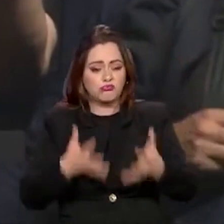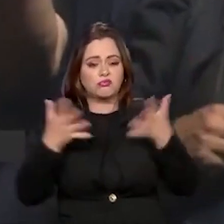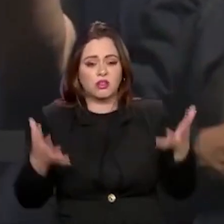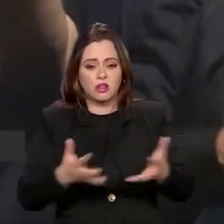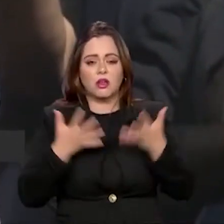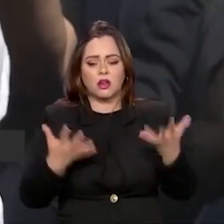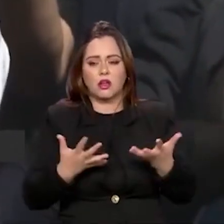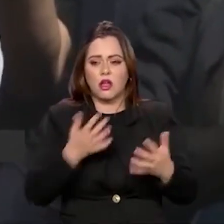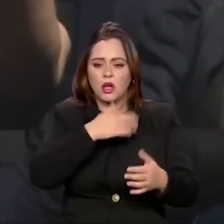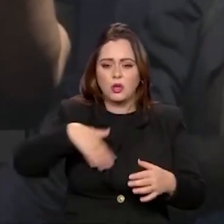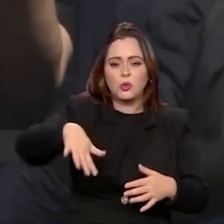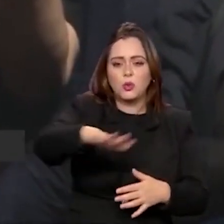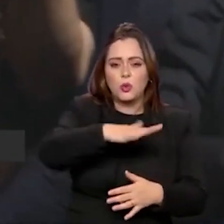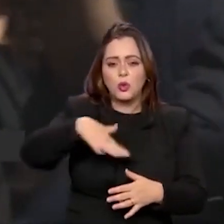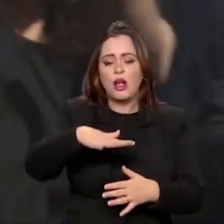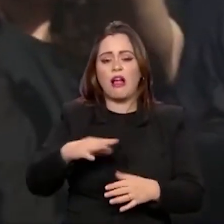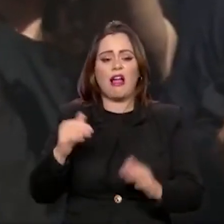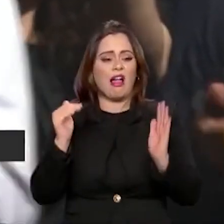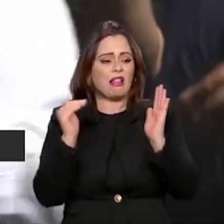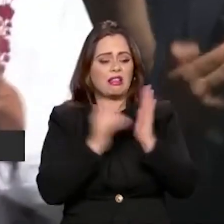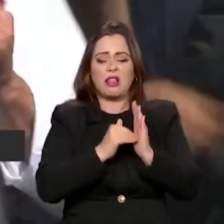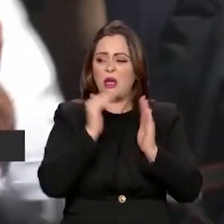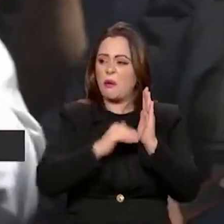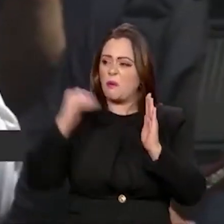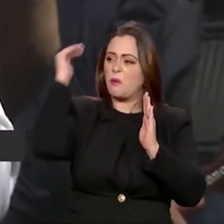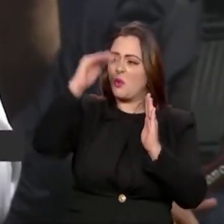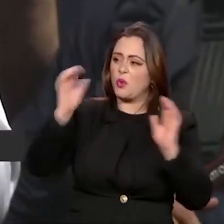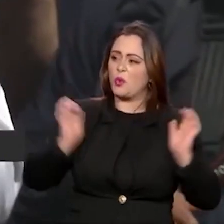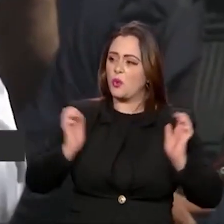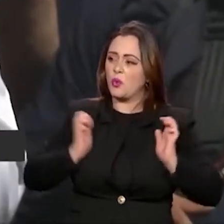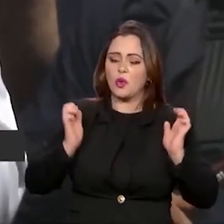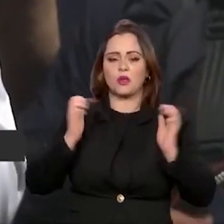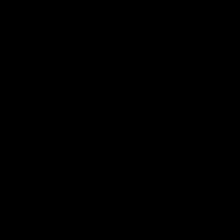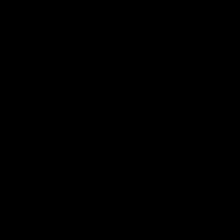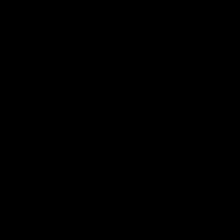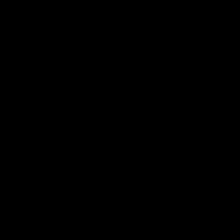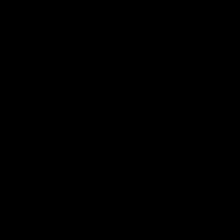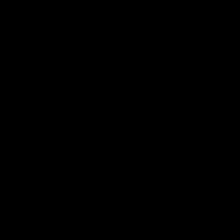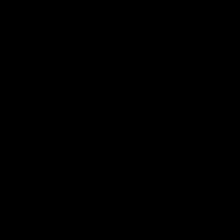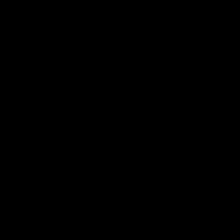neste país. Até os mais ricos ganham com o aumento do salário mínimo.